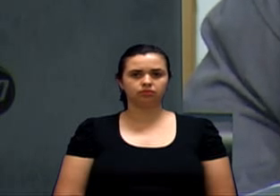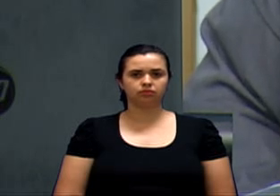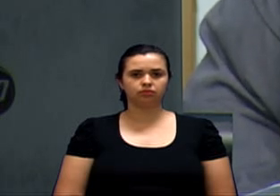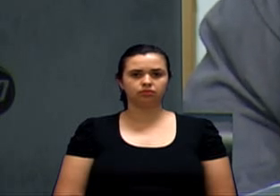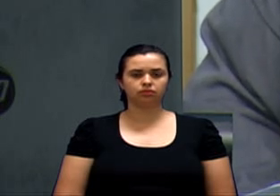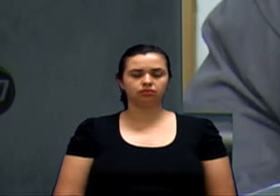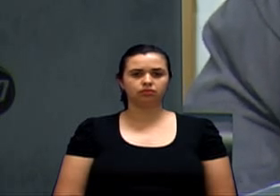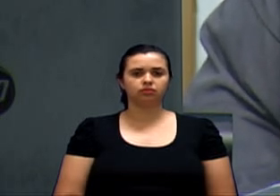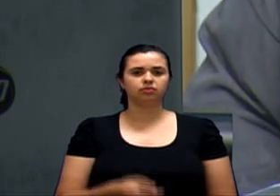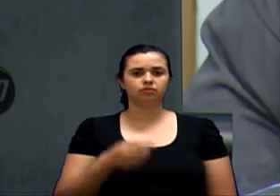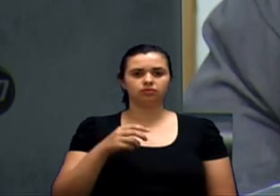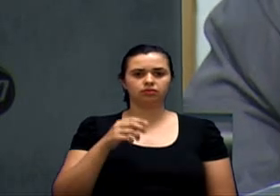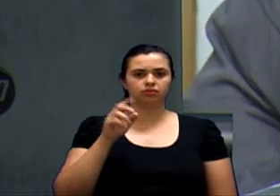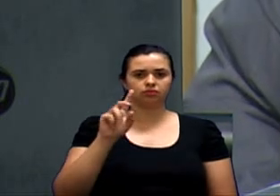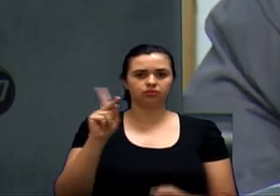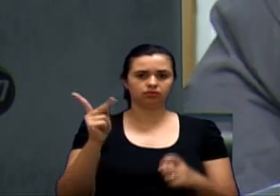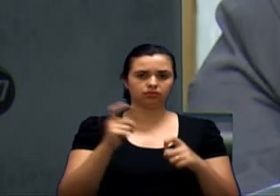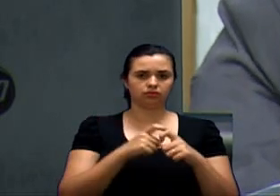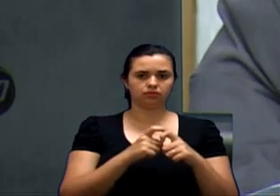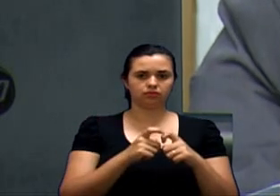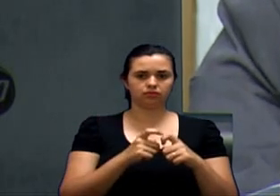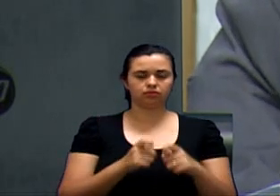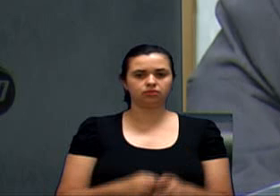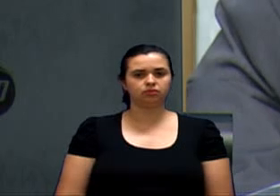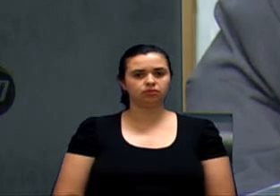Vereador doutor Hélio. Não está.